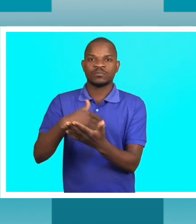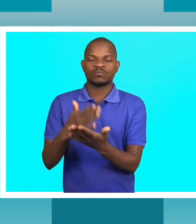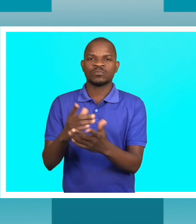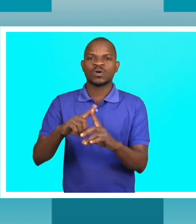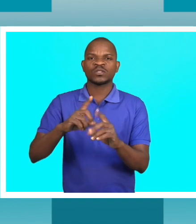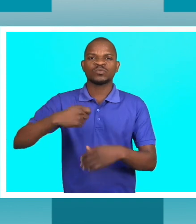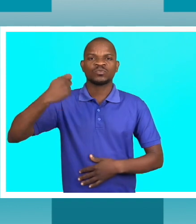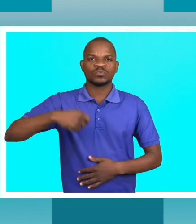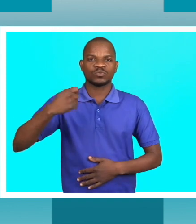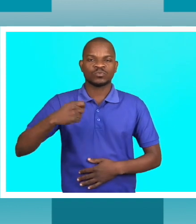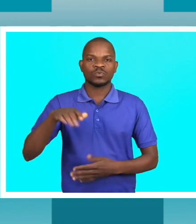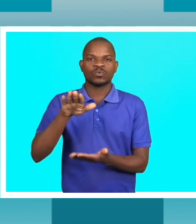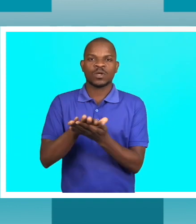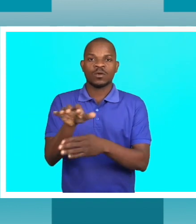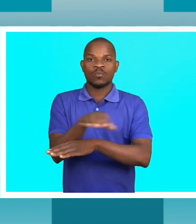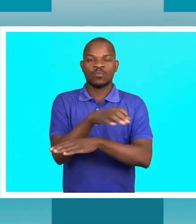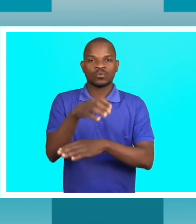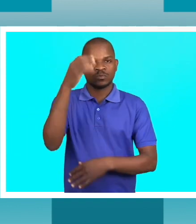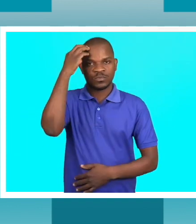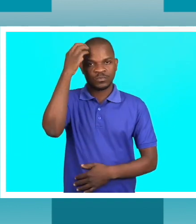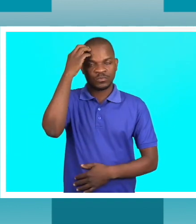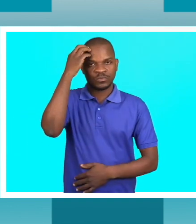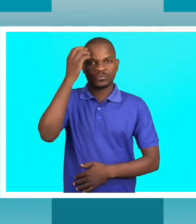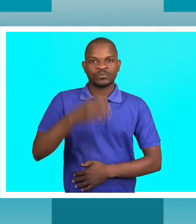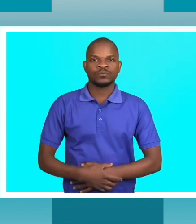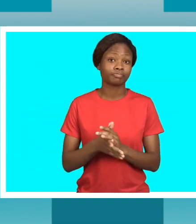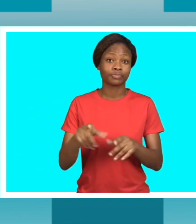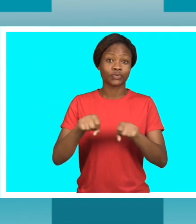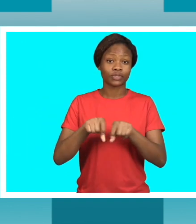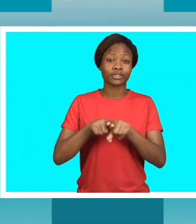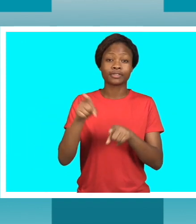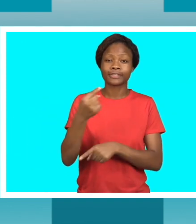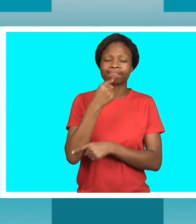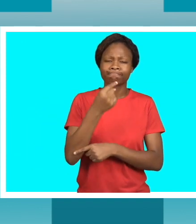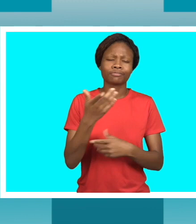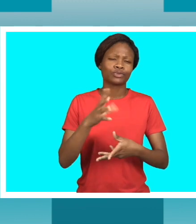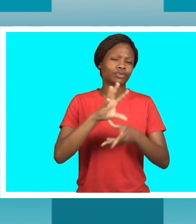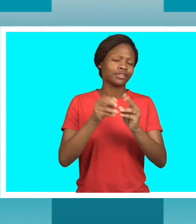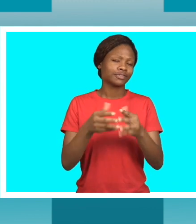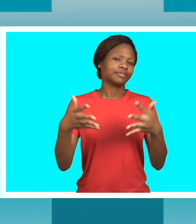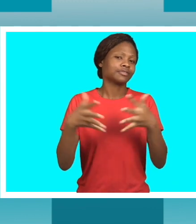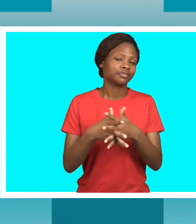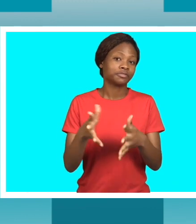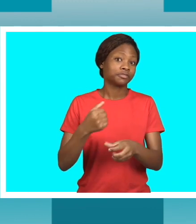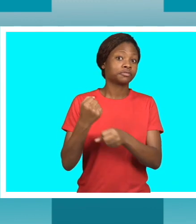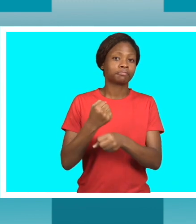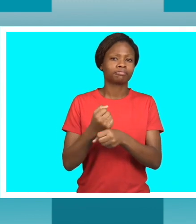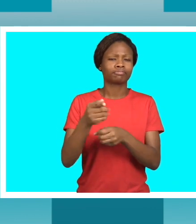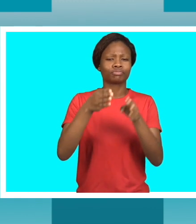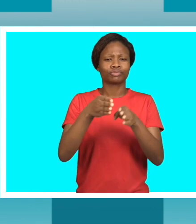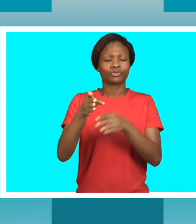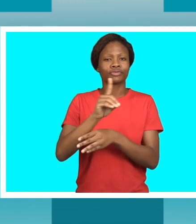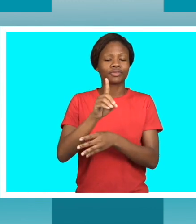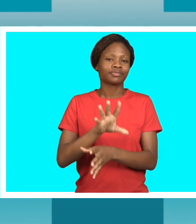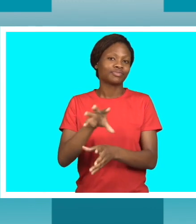departamento jurídico de Porto Maputo como jurista. Os colegas asseguraram estarem acauteladas condições de trabalho